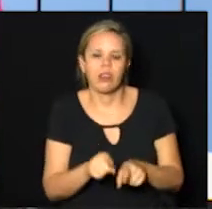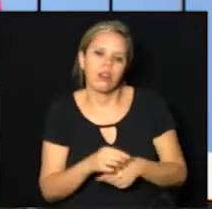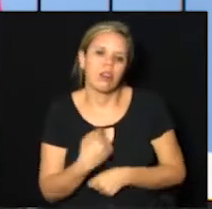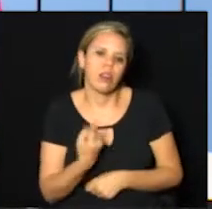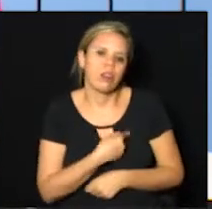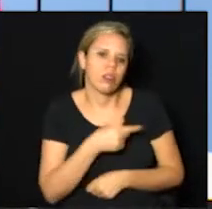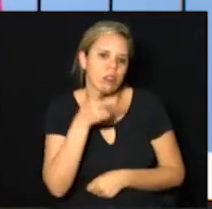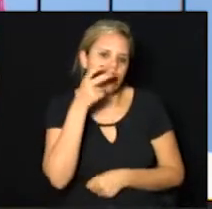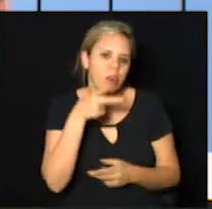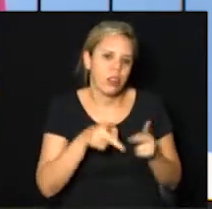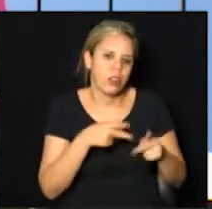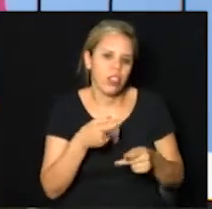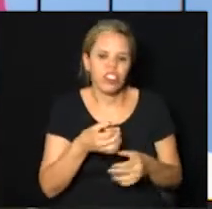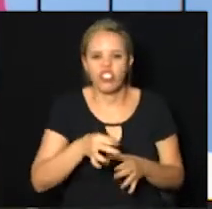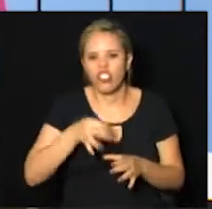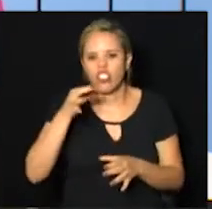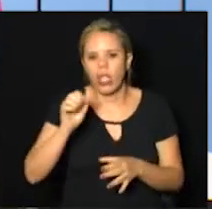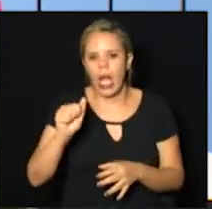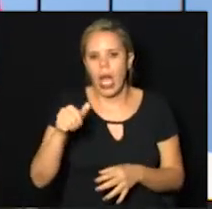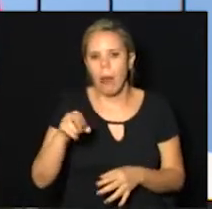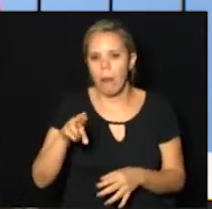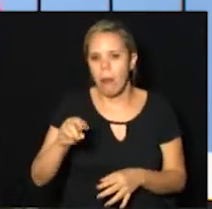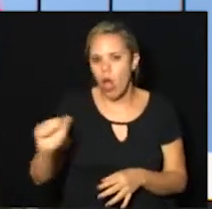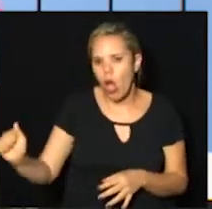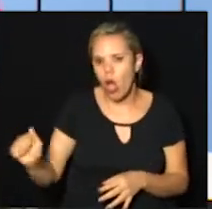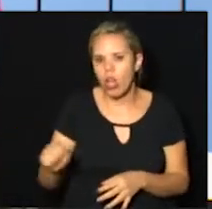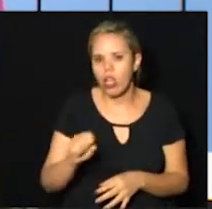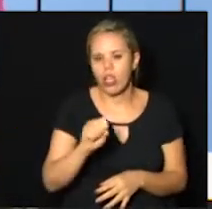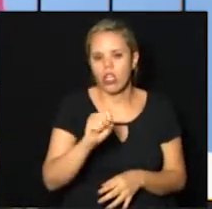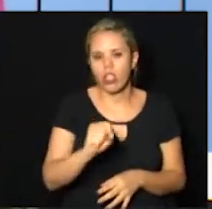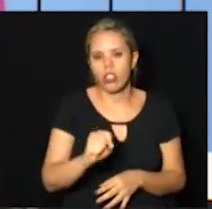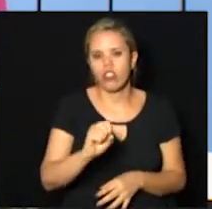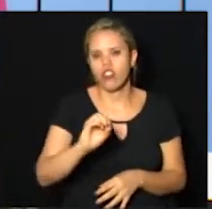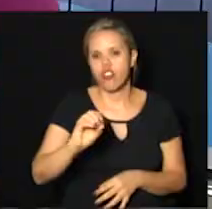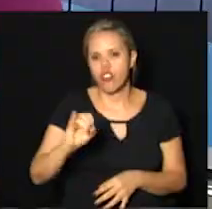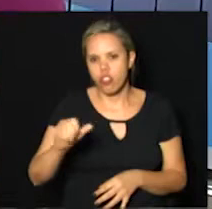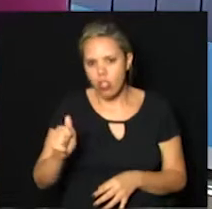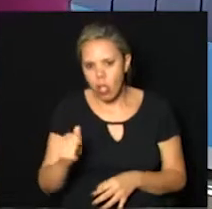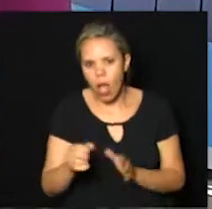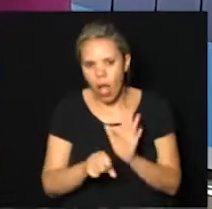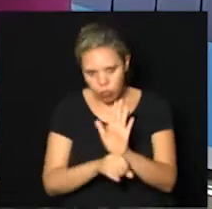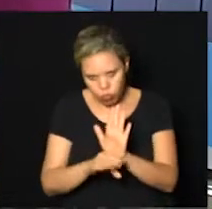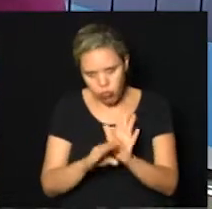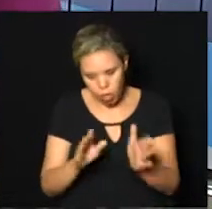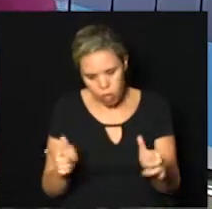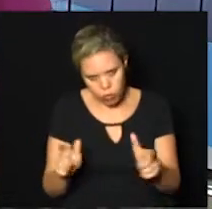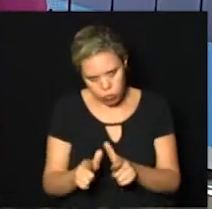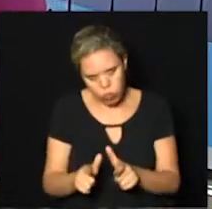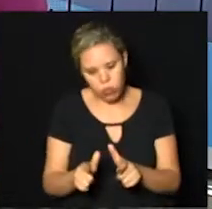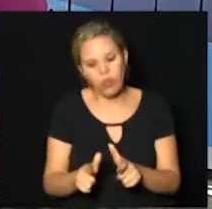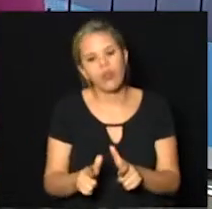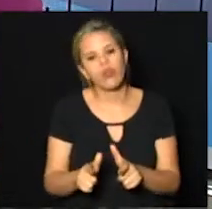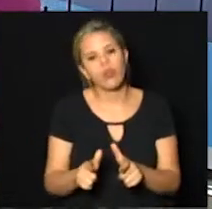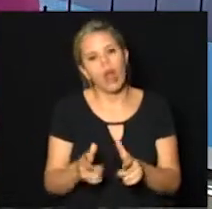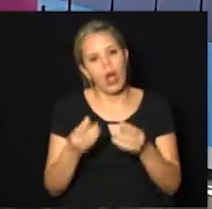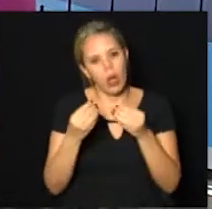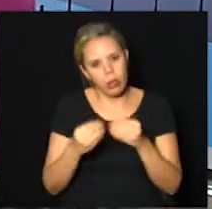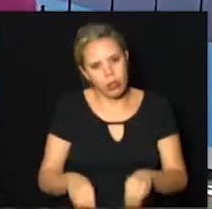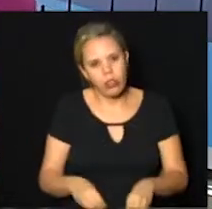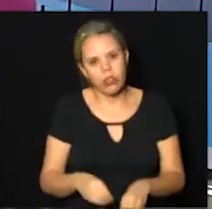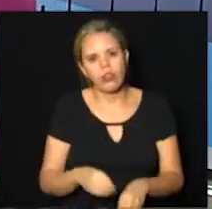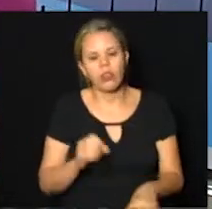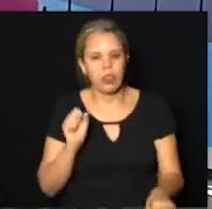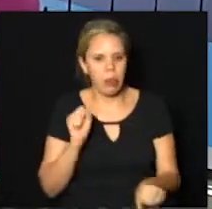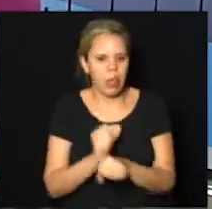gente ouve falar, chá de amora, a soja, podem ajudar também a diminuir os impactos da menopausa,